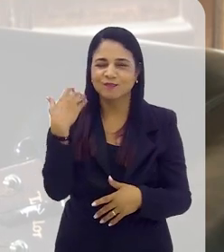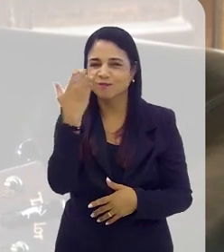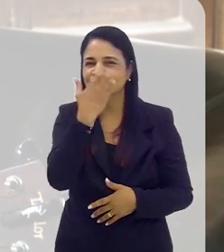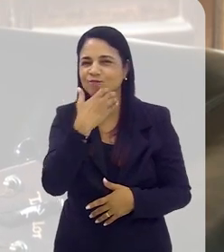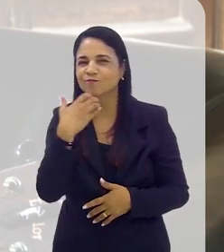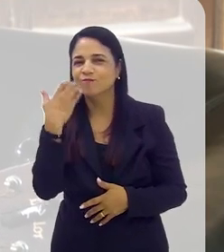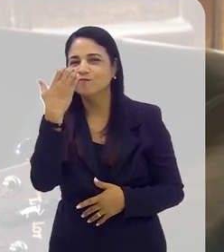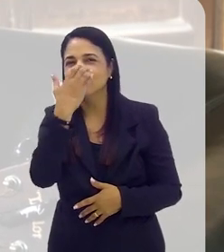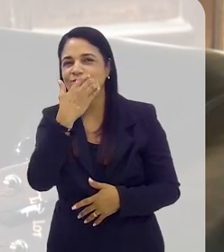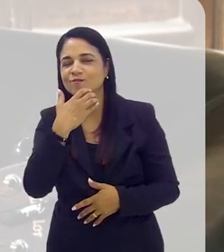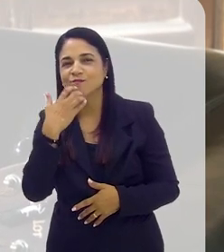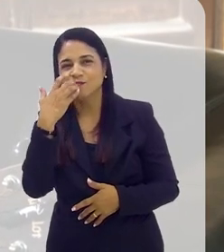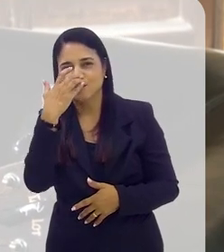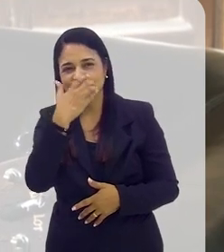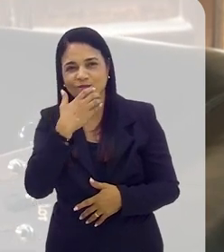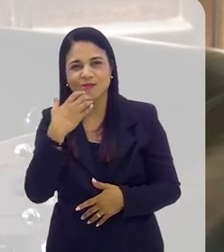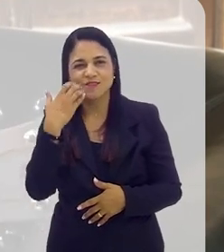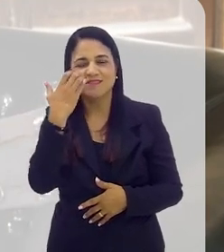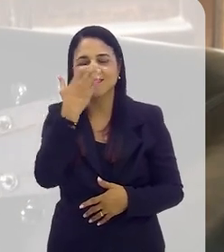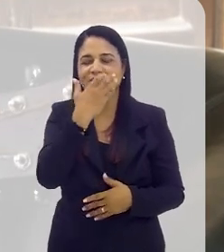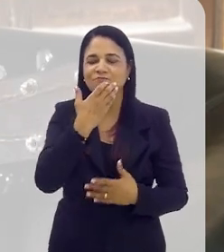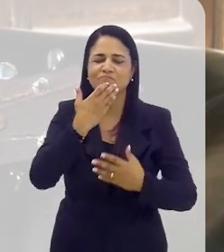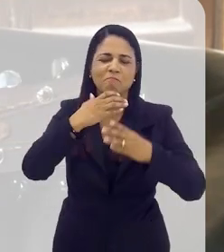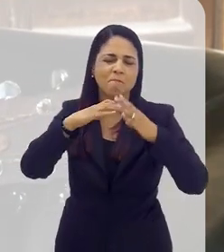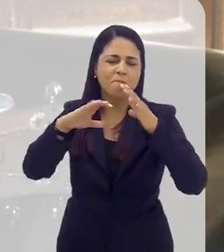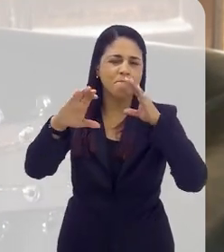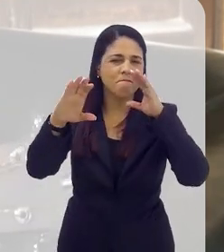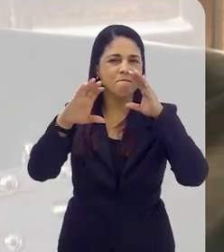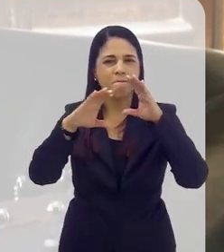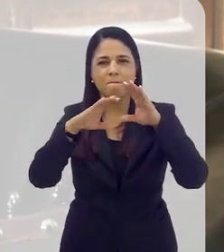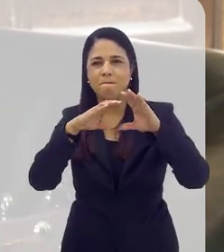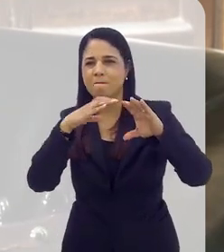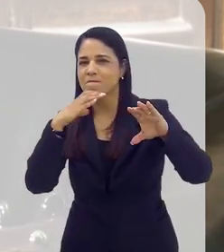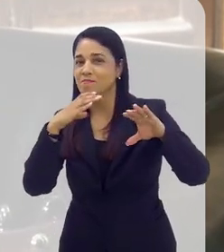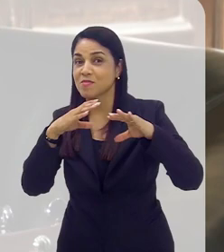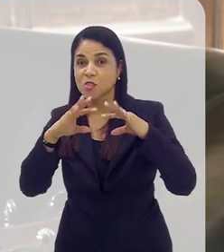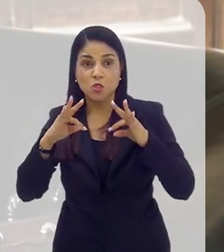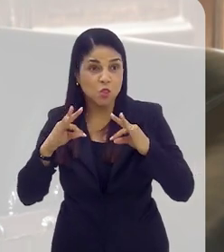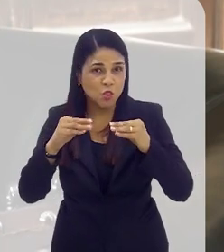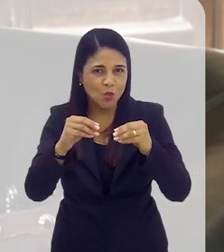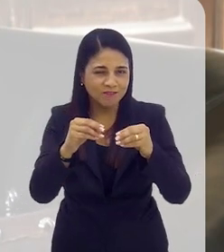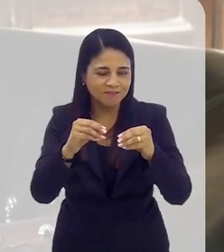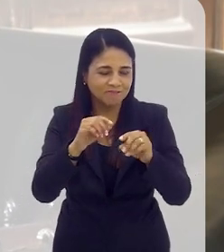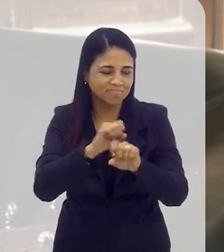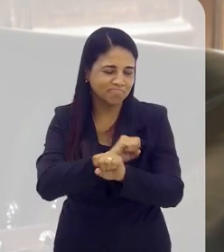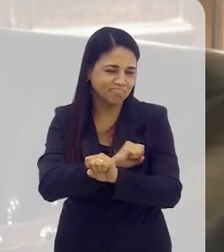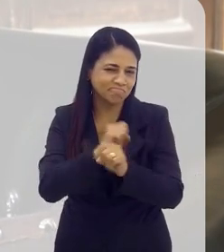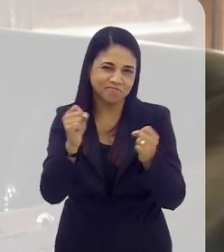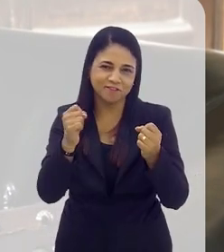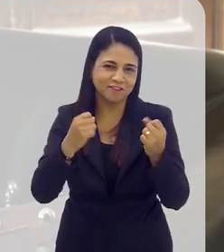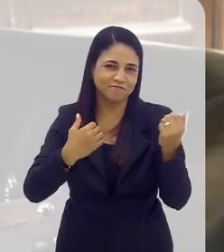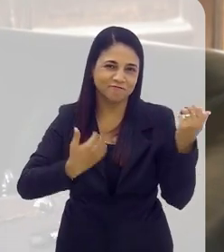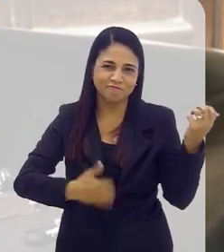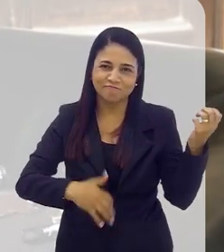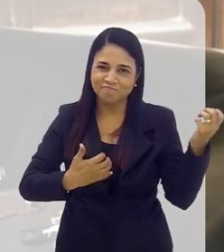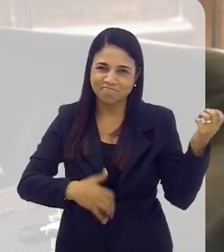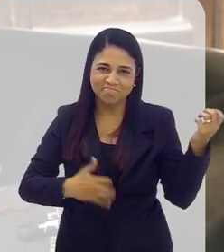canção fala muito sobre isso. Vamos lá, quero ouvir. Nem todas as canções foram